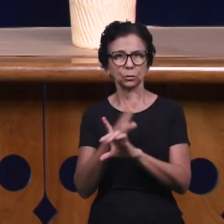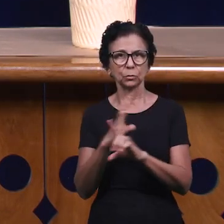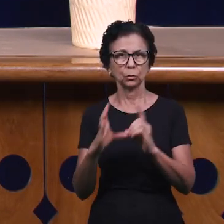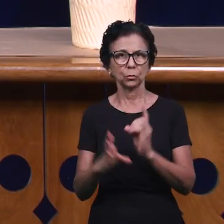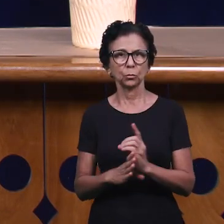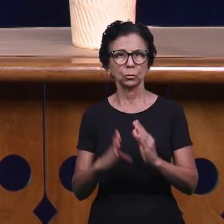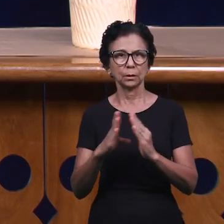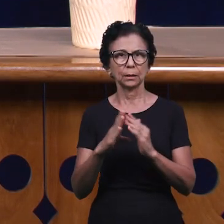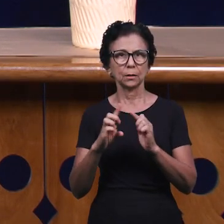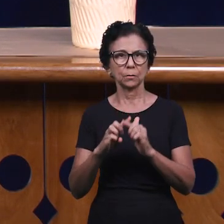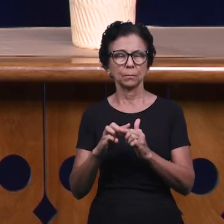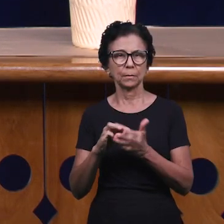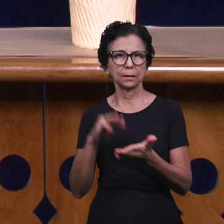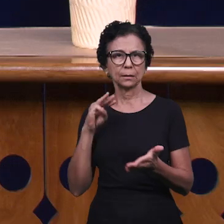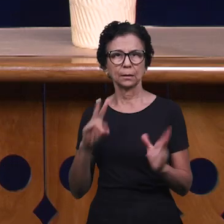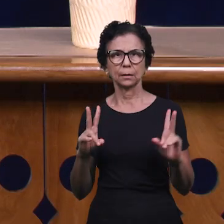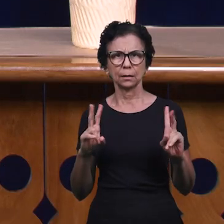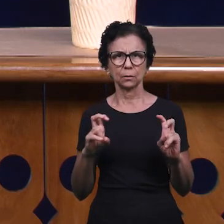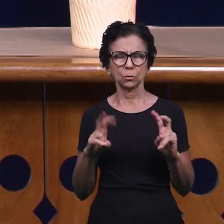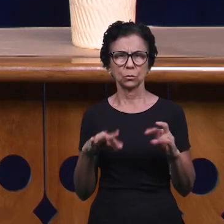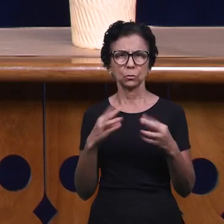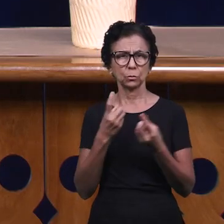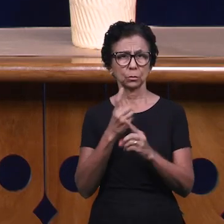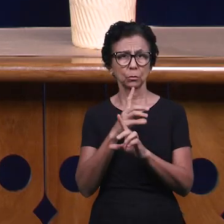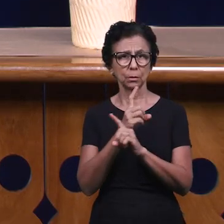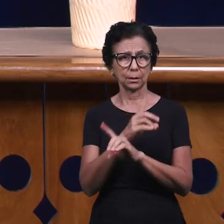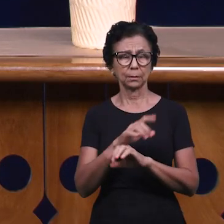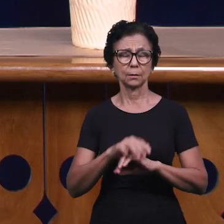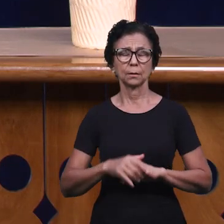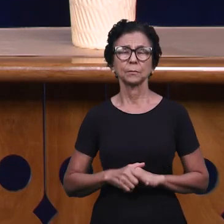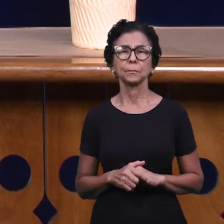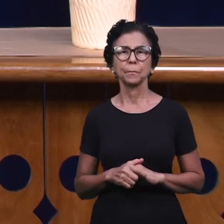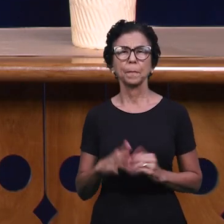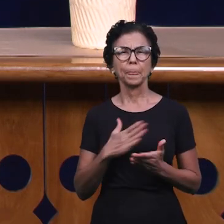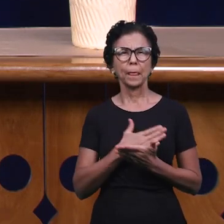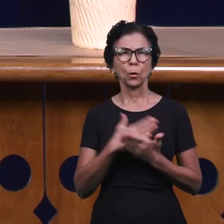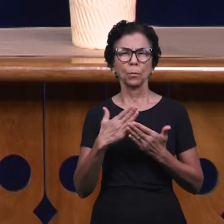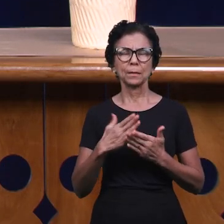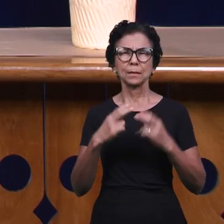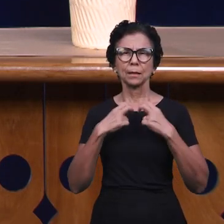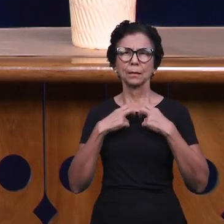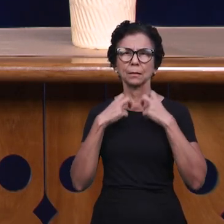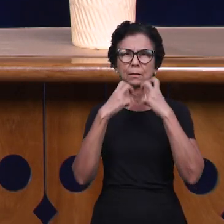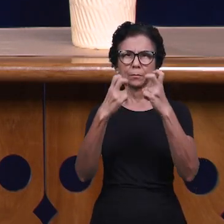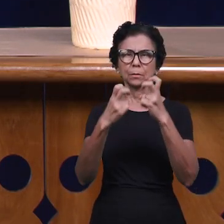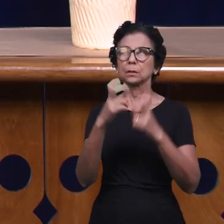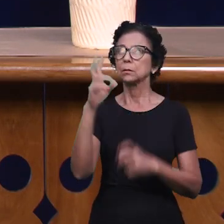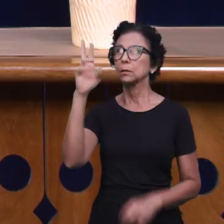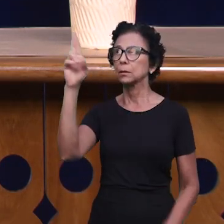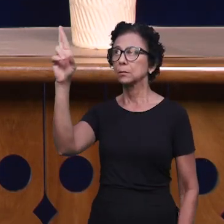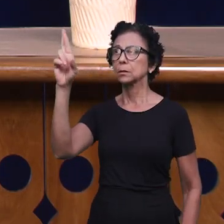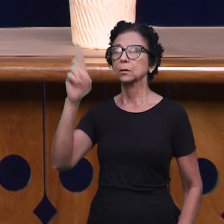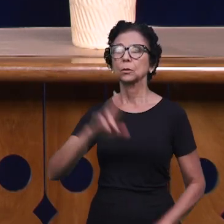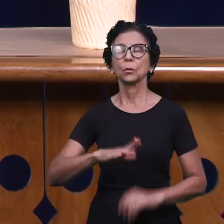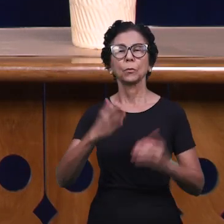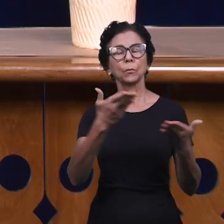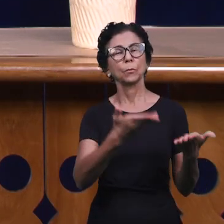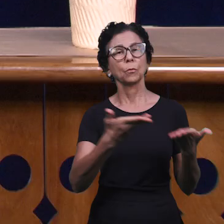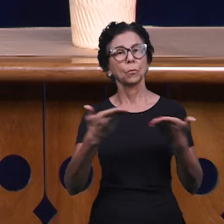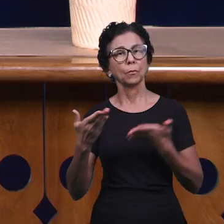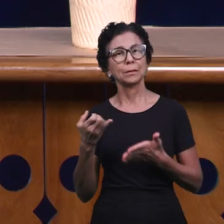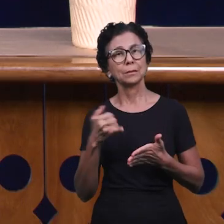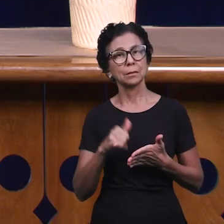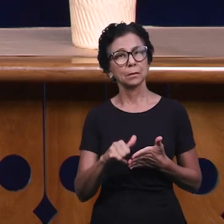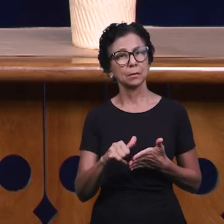doutrina. Nós vamos dar início ao nosso culto clamando ao Senhor e eu te convido, se